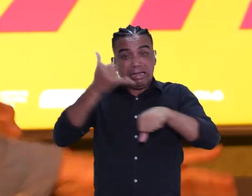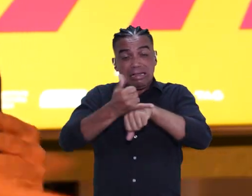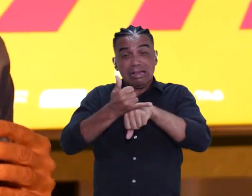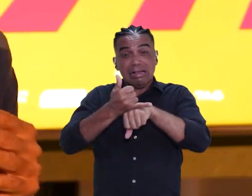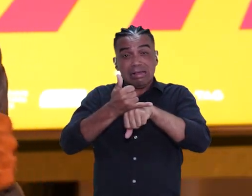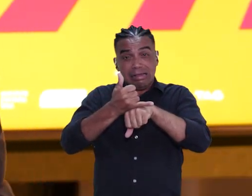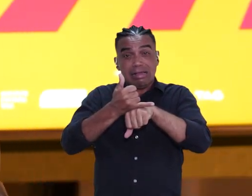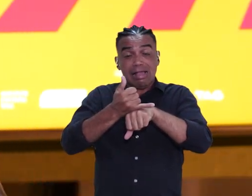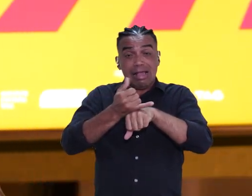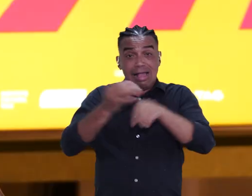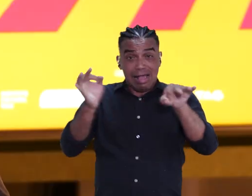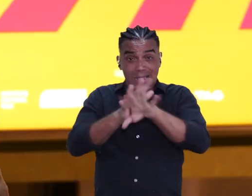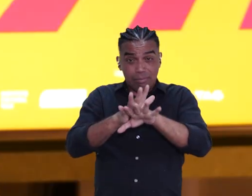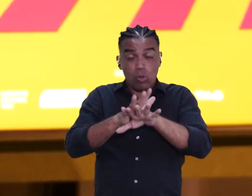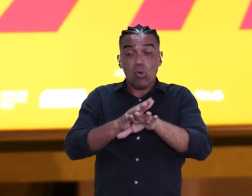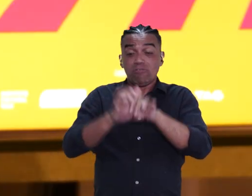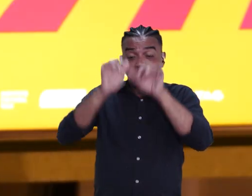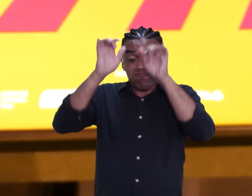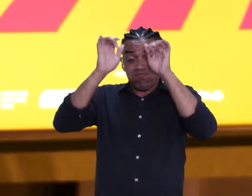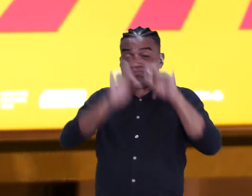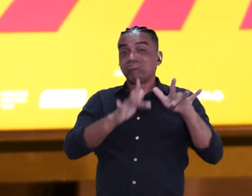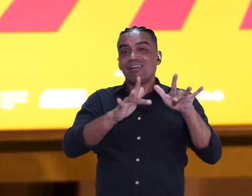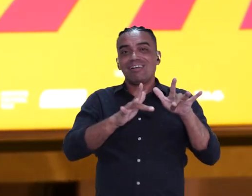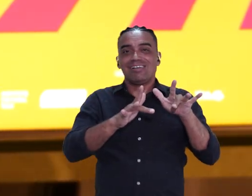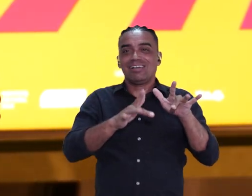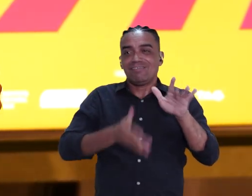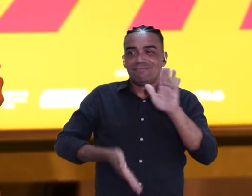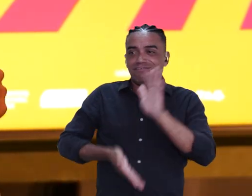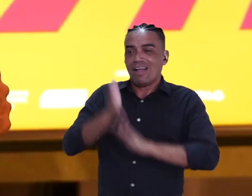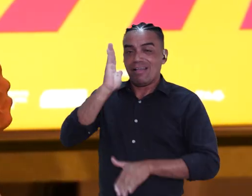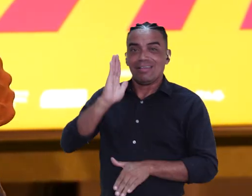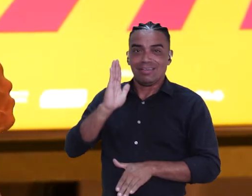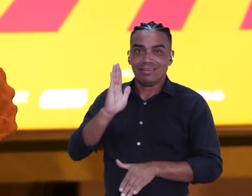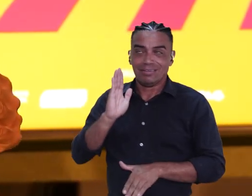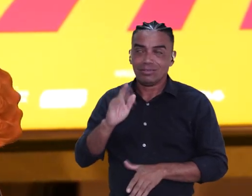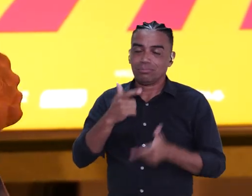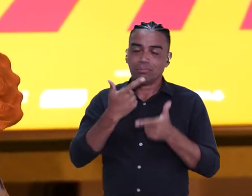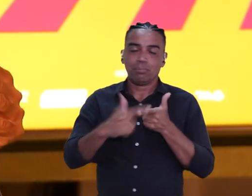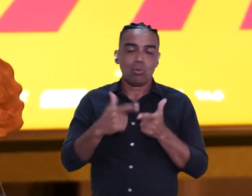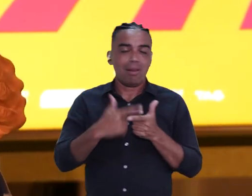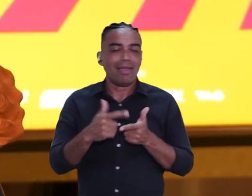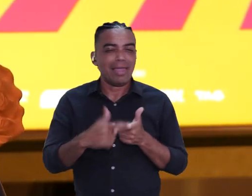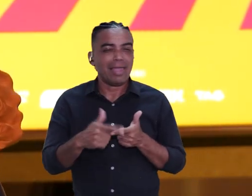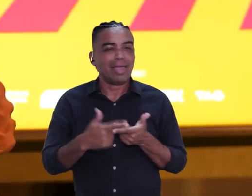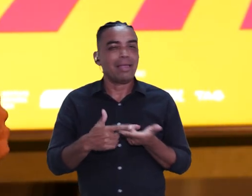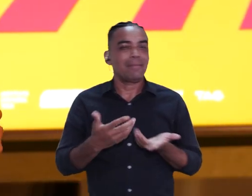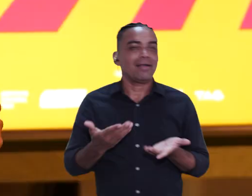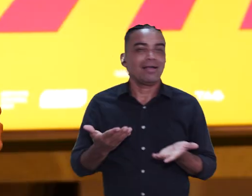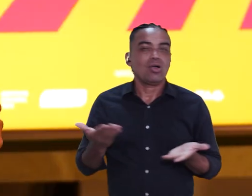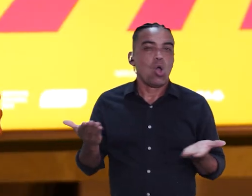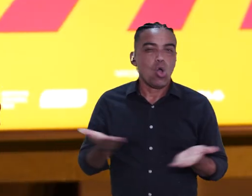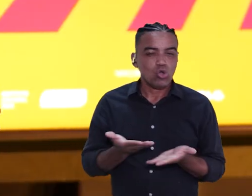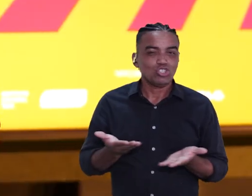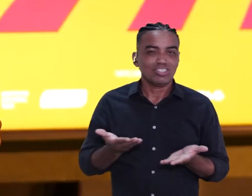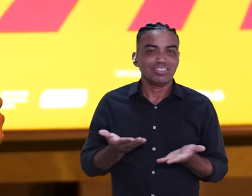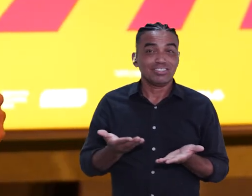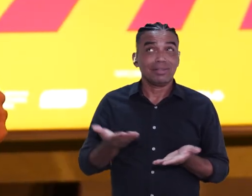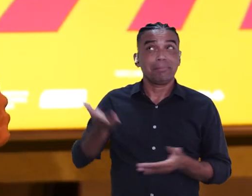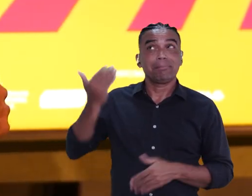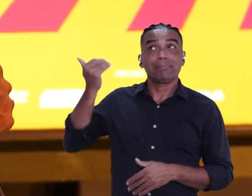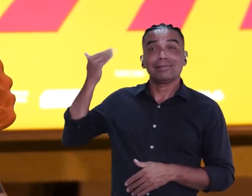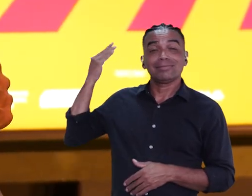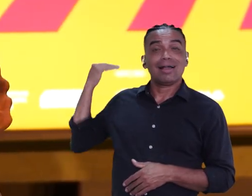depois deixa aquilo tudo. Essas questões que se tornaram altamente, candentemente atuais, ele